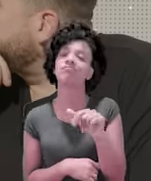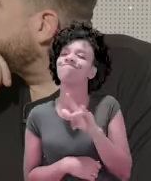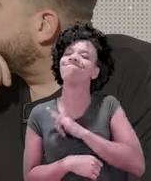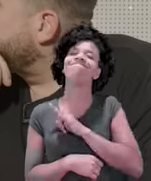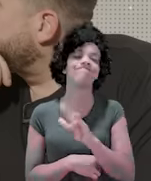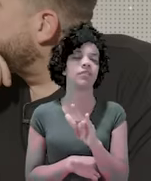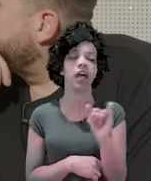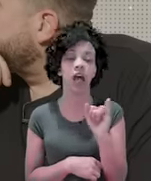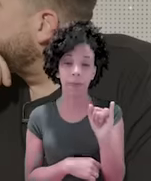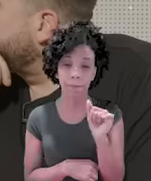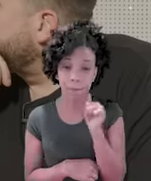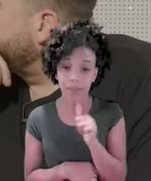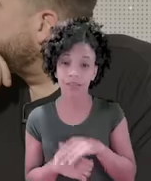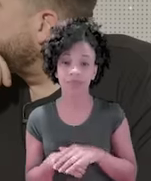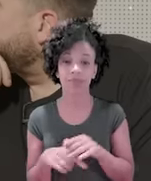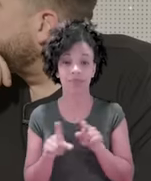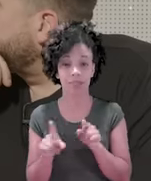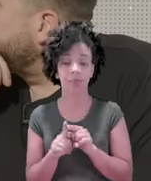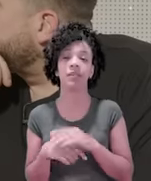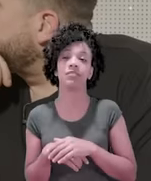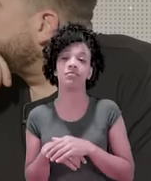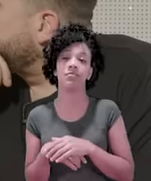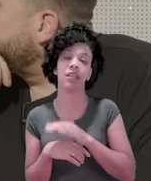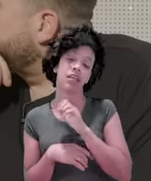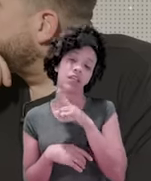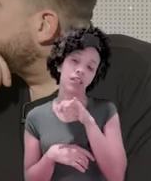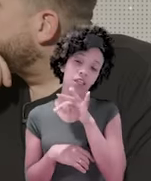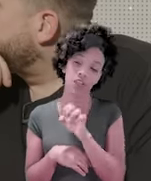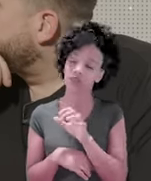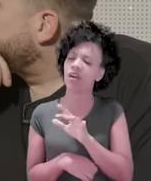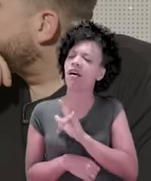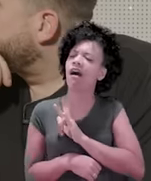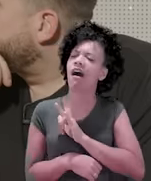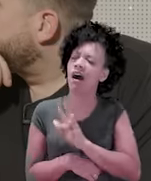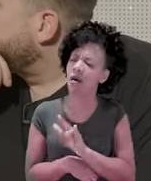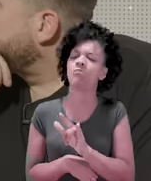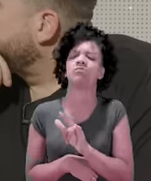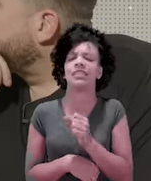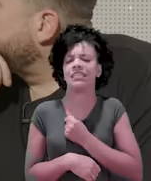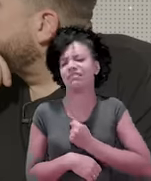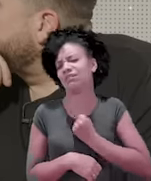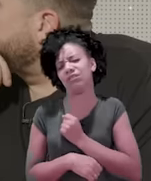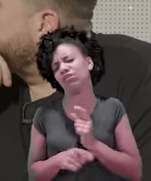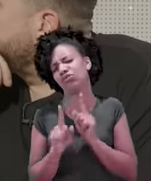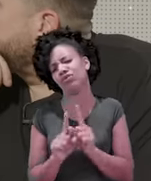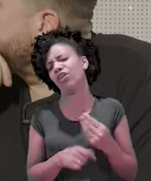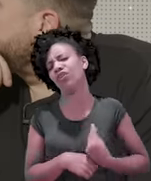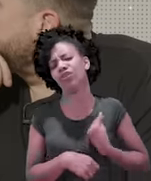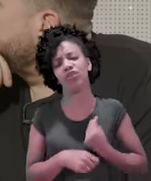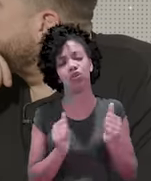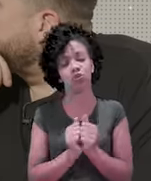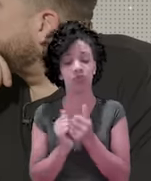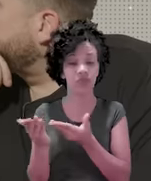irmã e eles namorado é muito você também saudades ao seu lado de